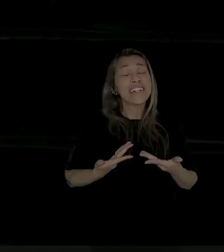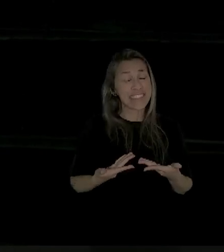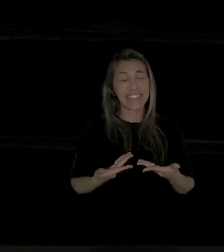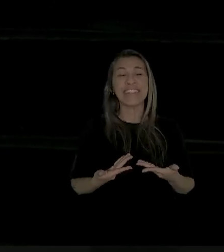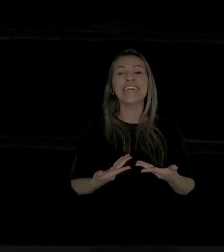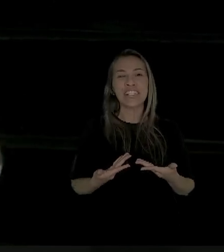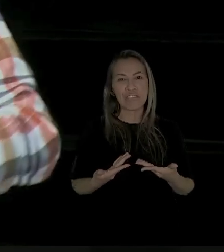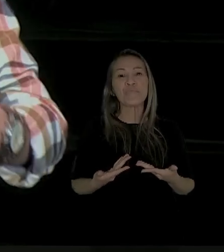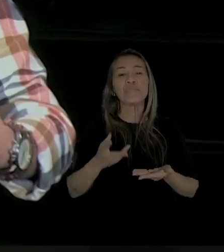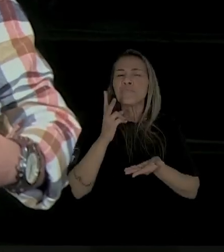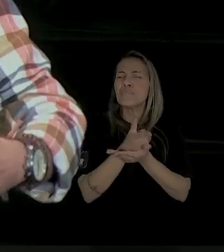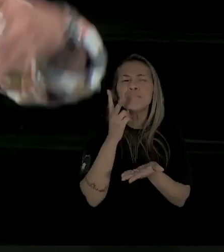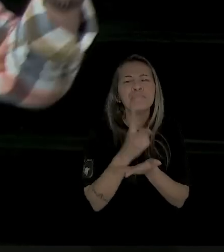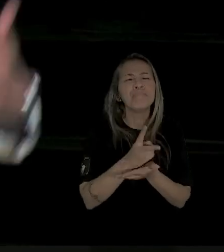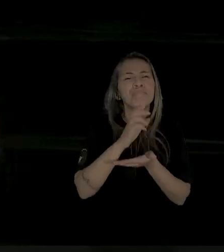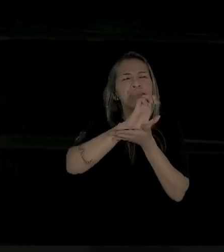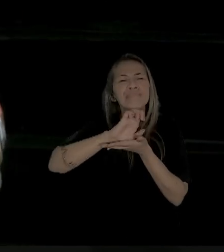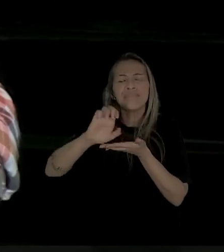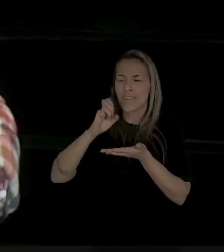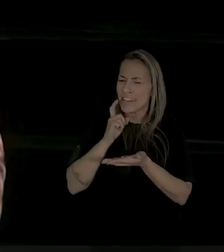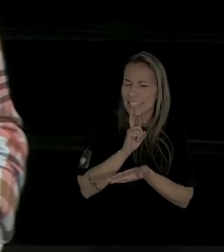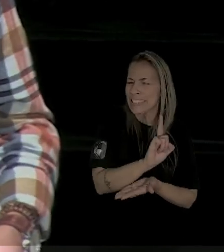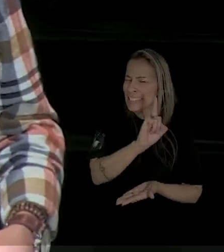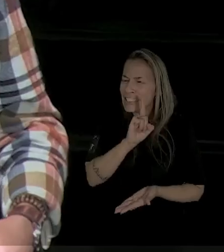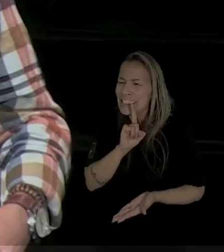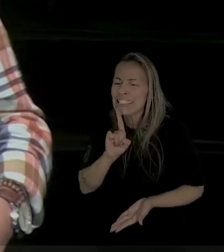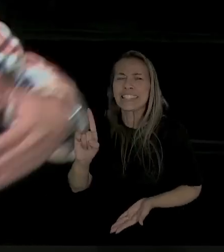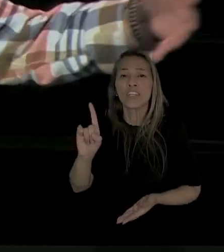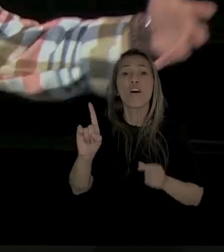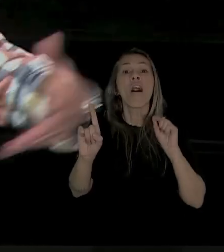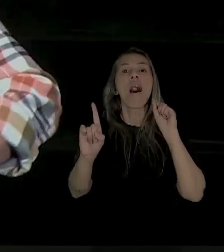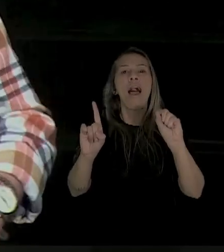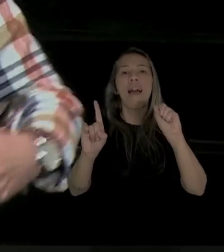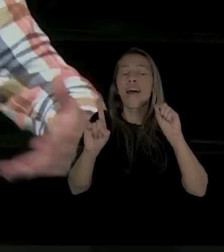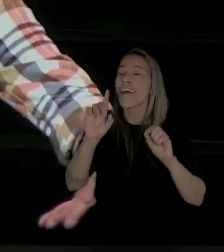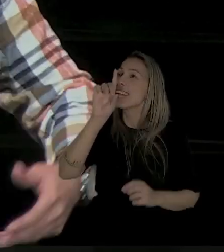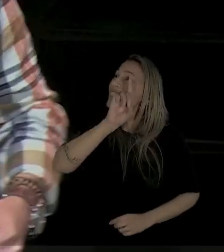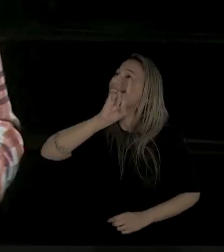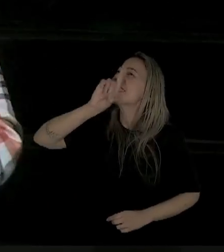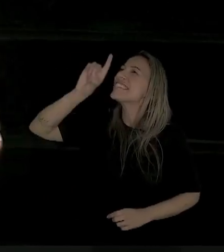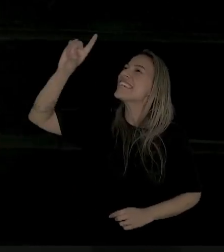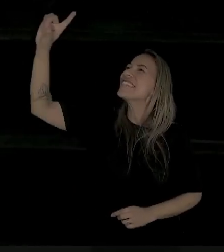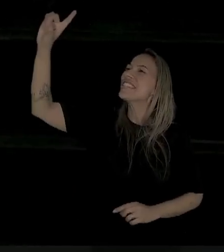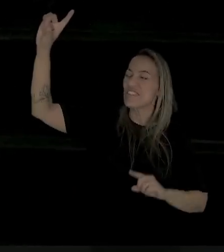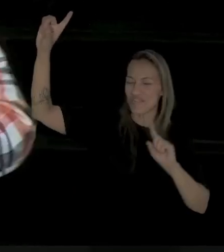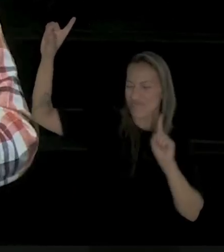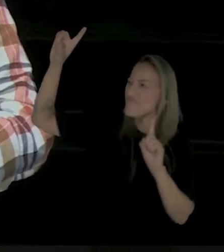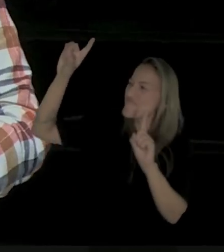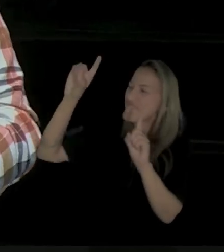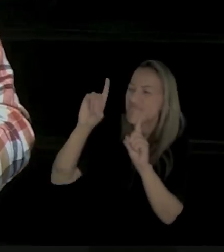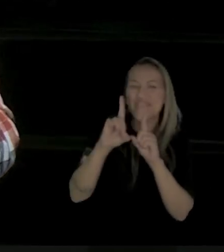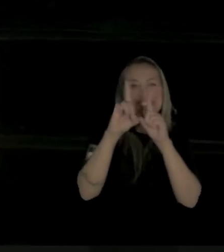Cada passo de Elias era um testemunho de que Deus era com ele. Cada oração, Deus é com ele. E eu sei que tem muita gente